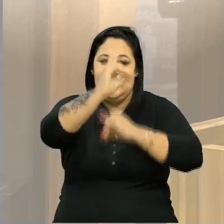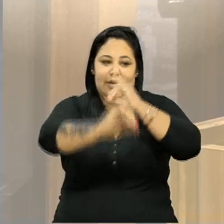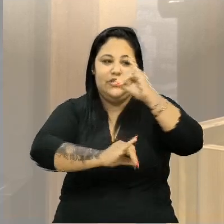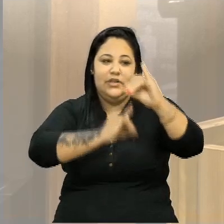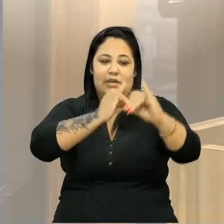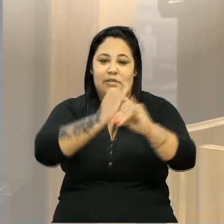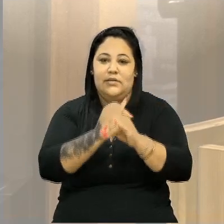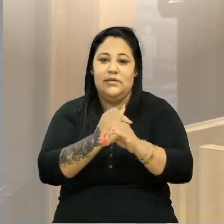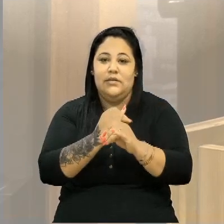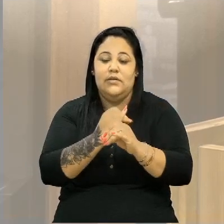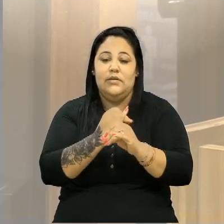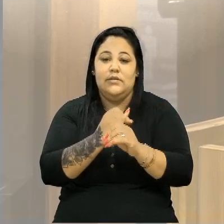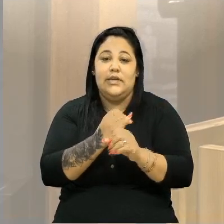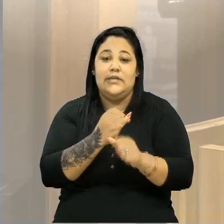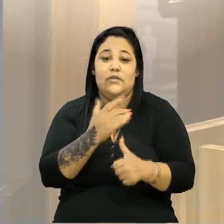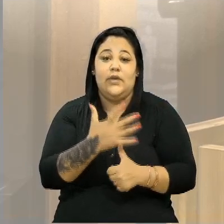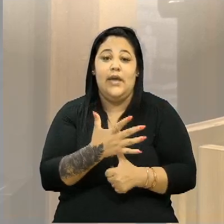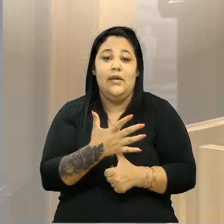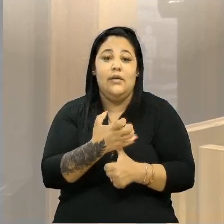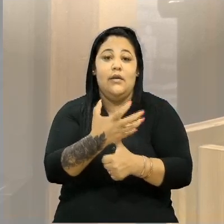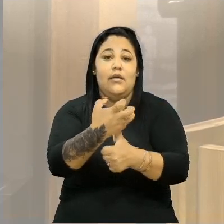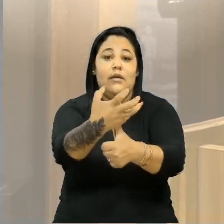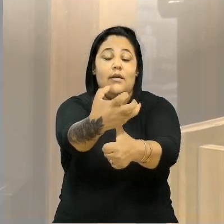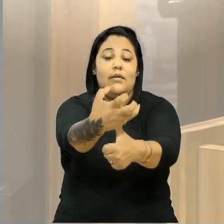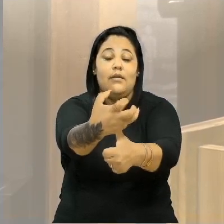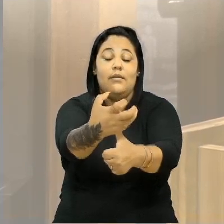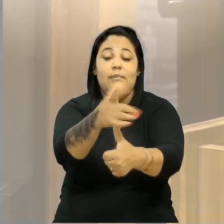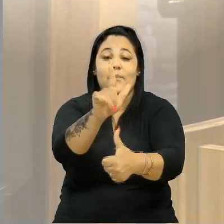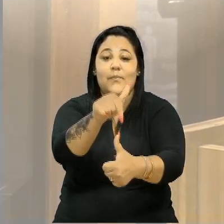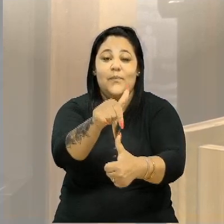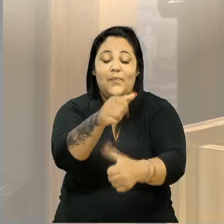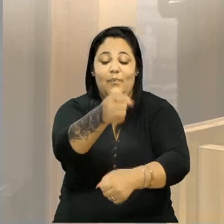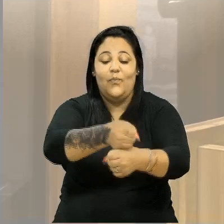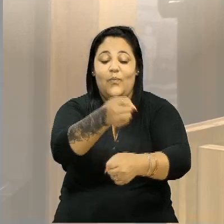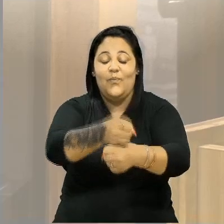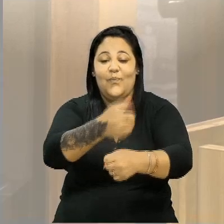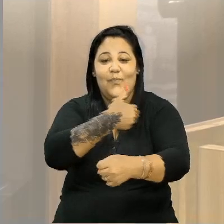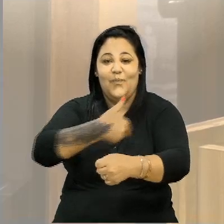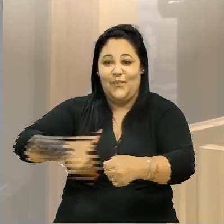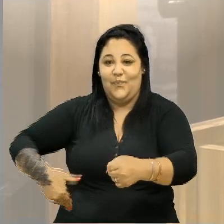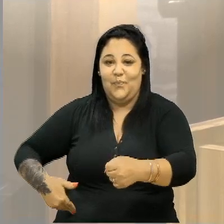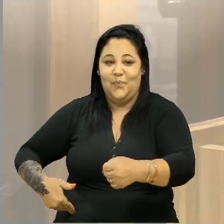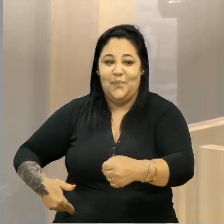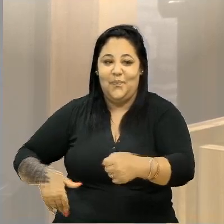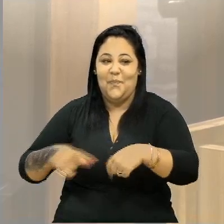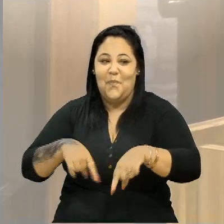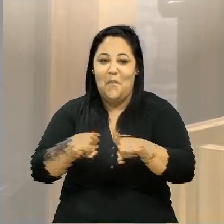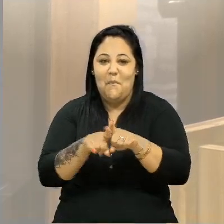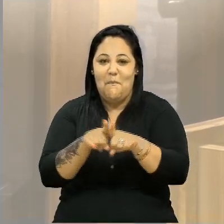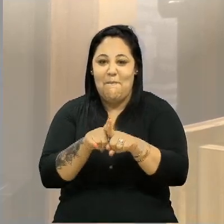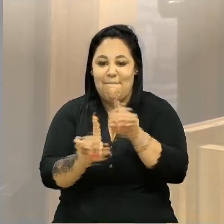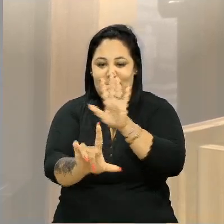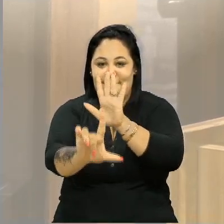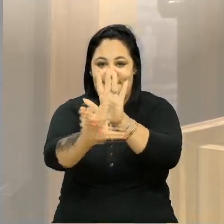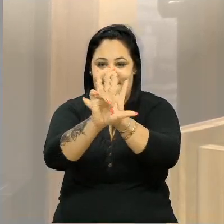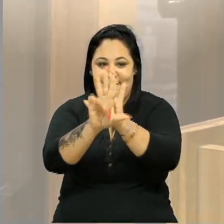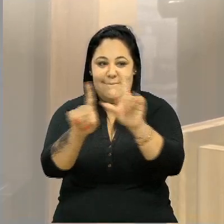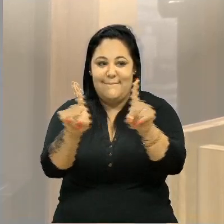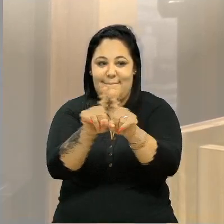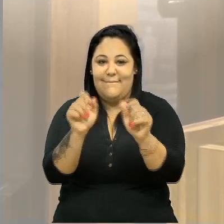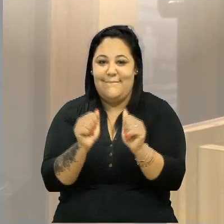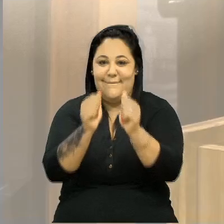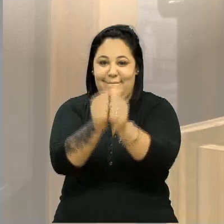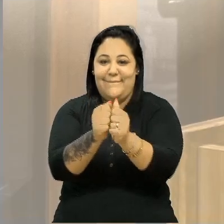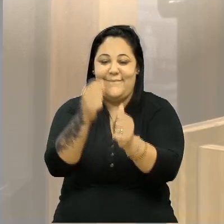tecnologia 5G, transparência nas obras públicas, importantíssima. A lei também, junto com o